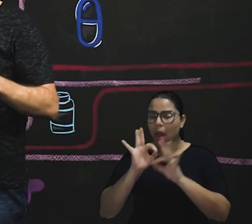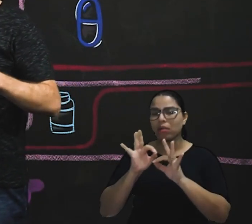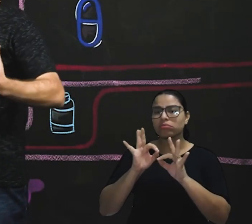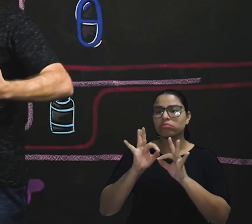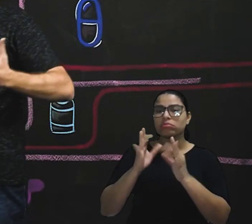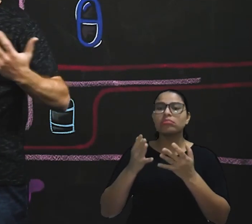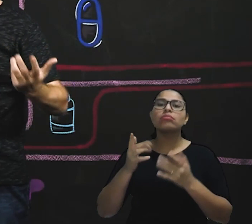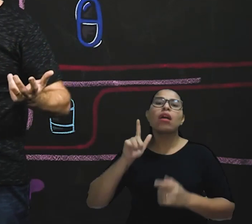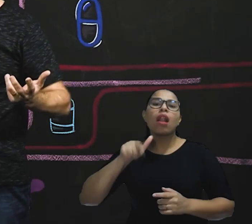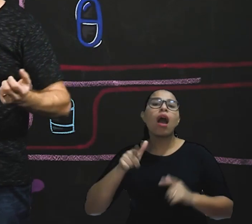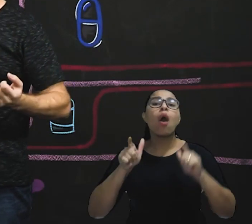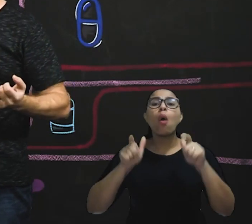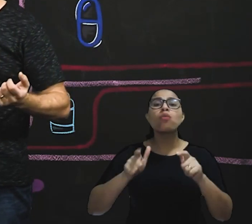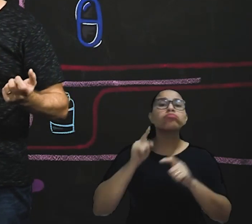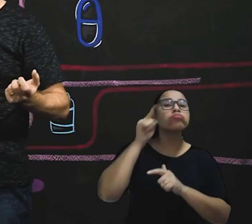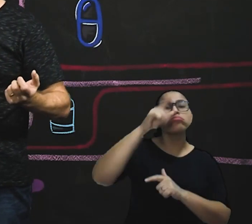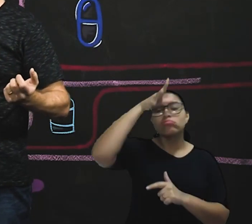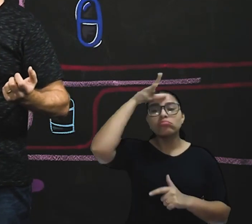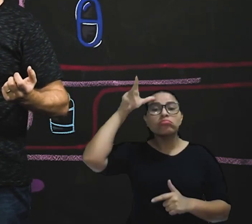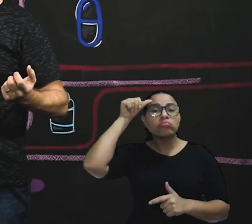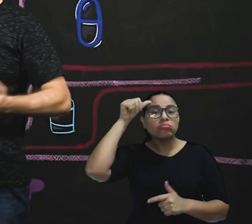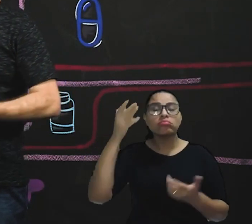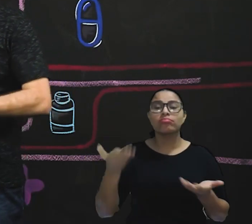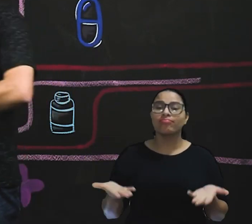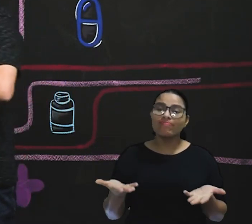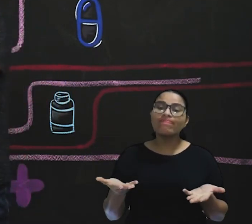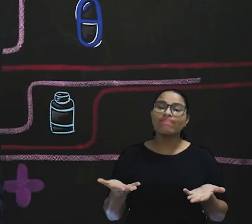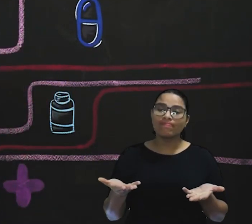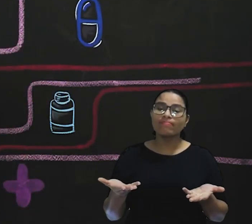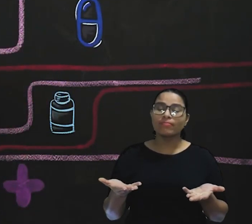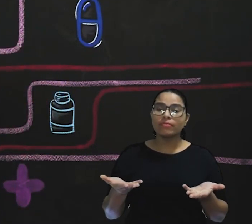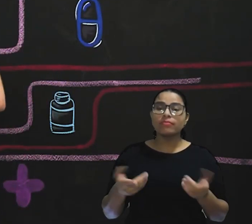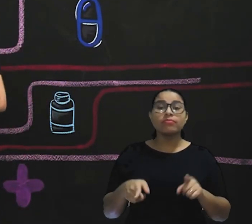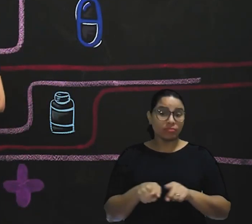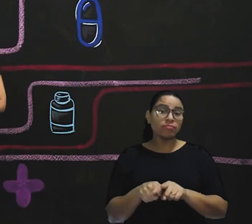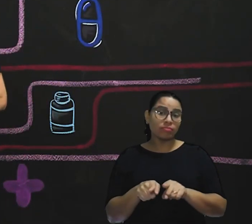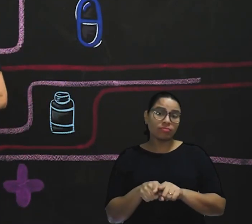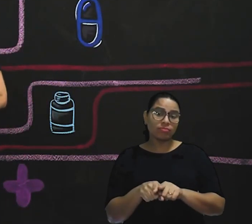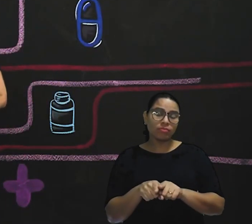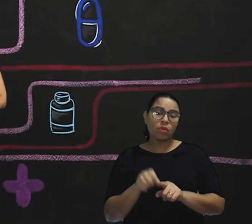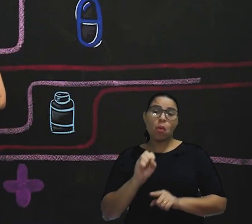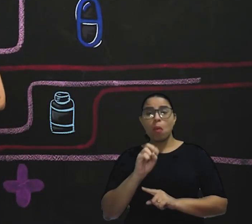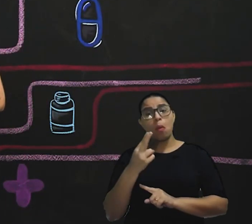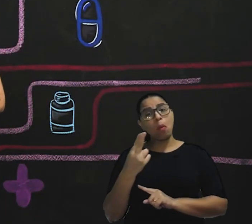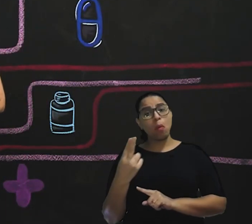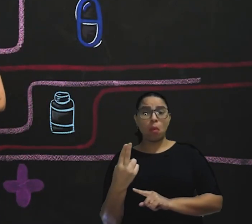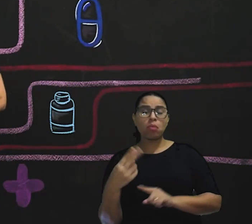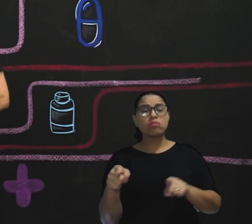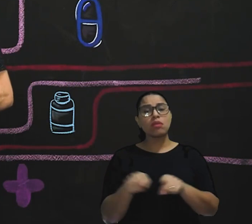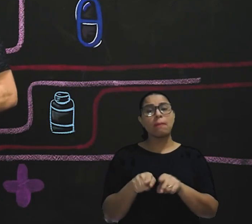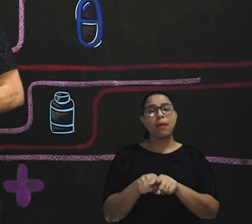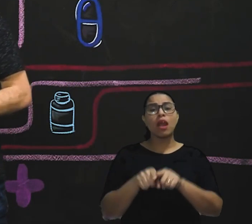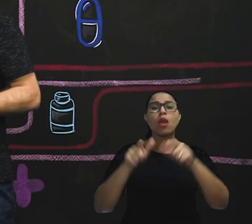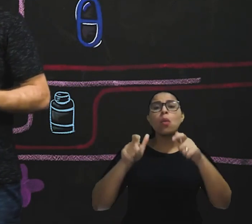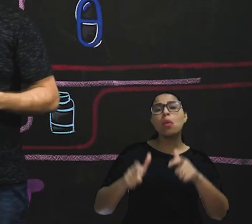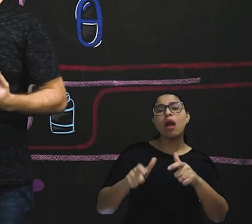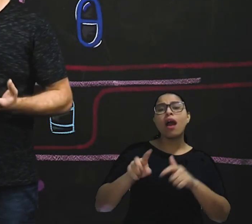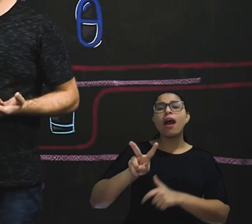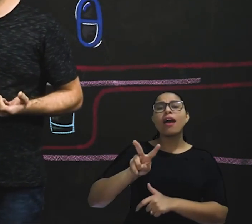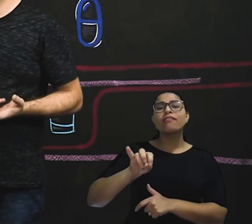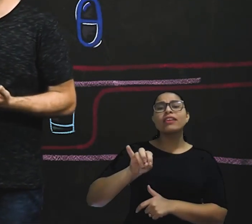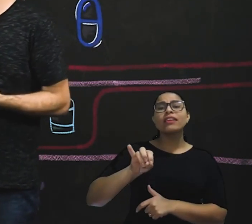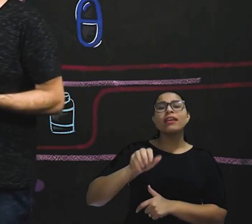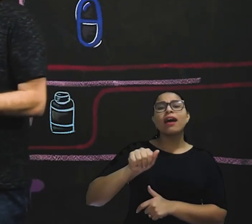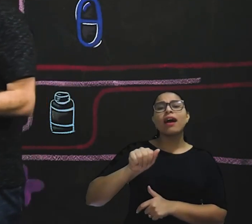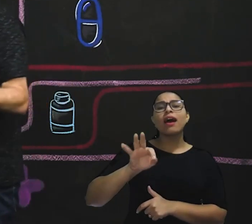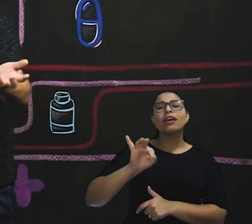algo com um determinado tipo de qualidade vai ser produzido aí na região do Vietnã, onde acaba